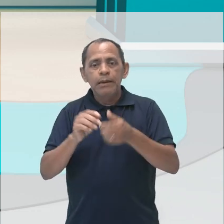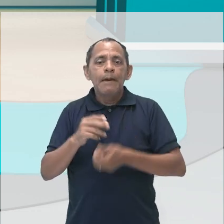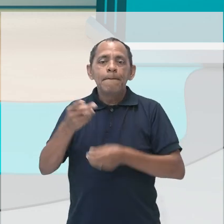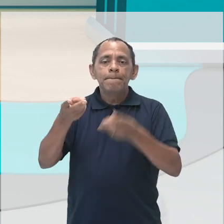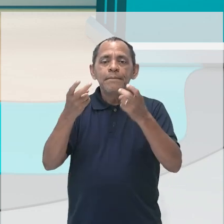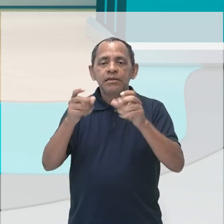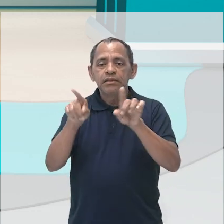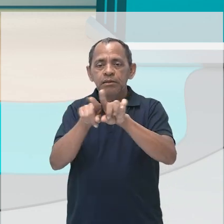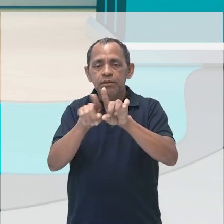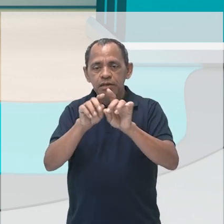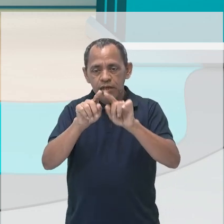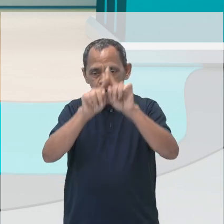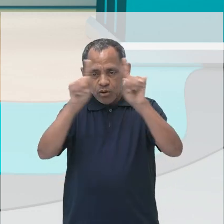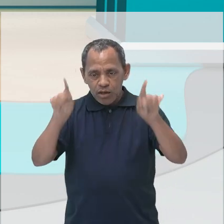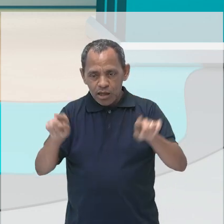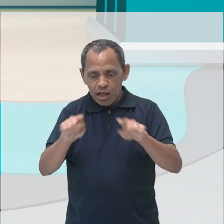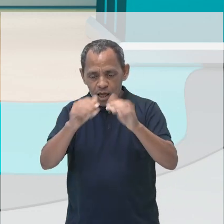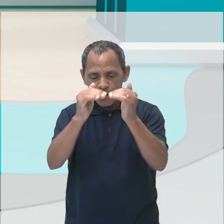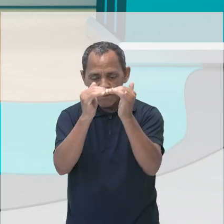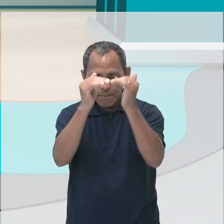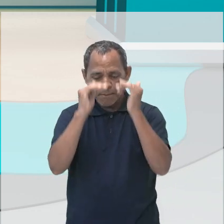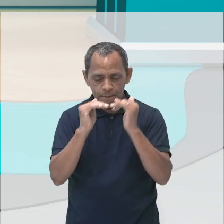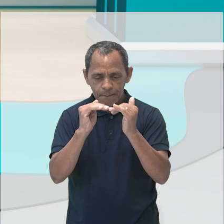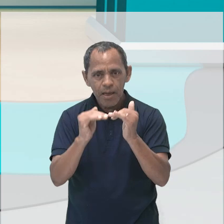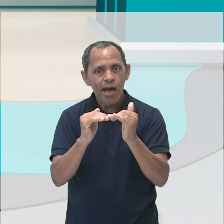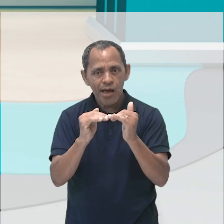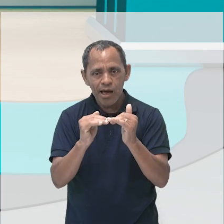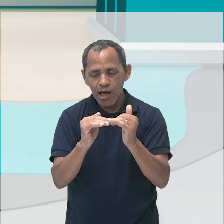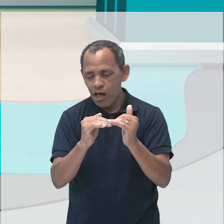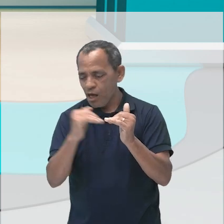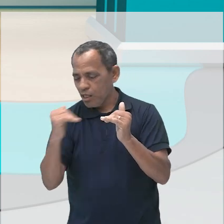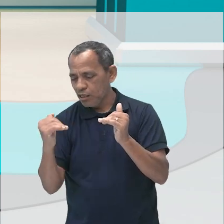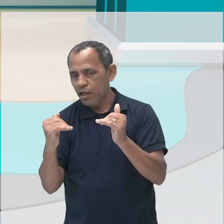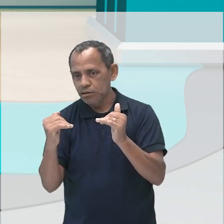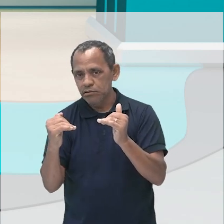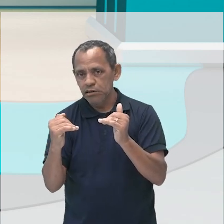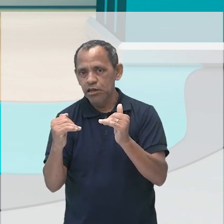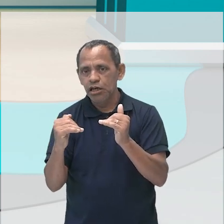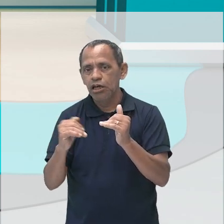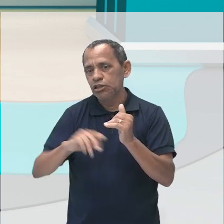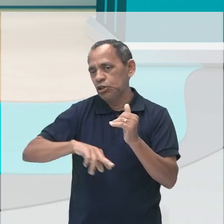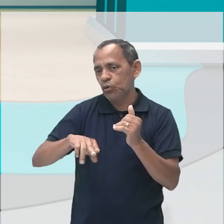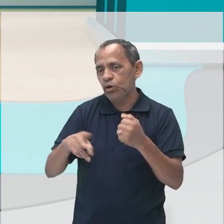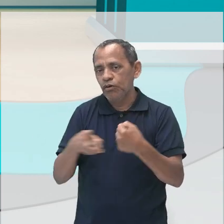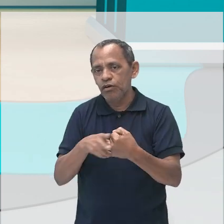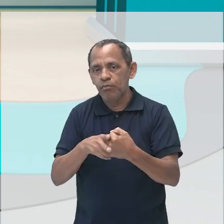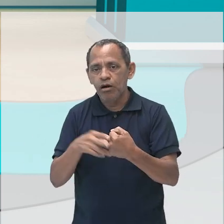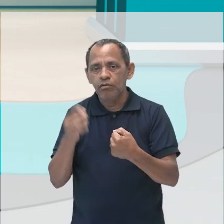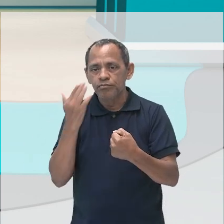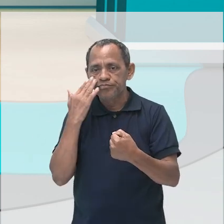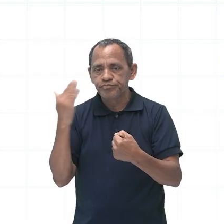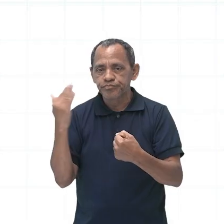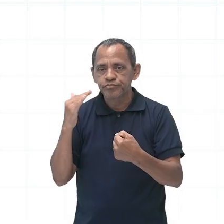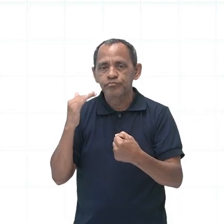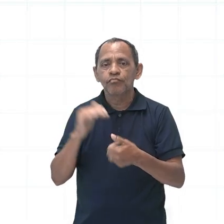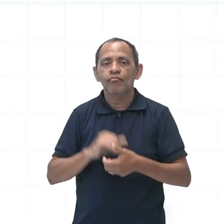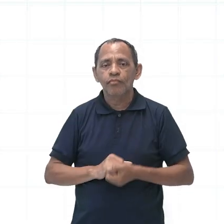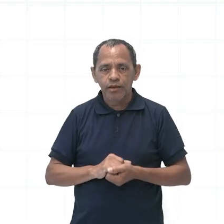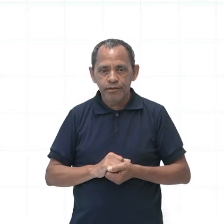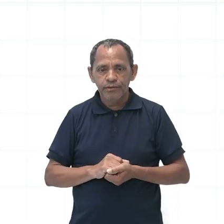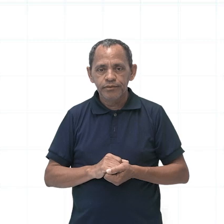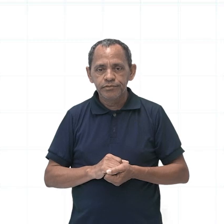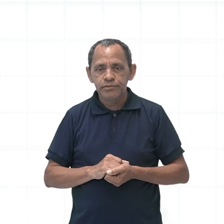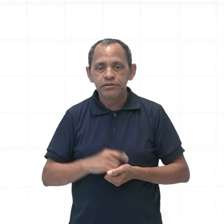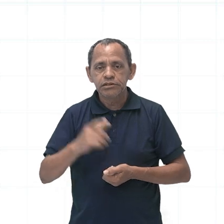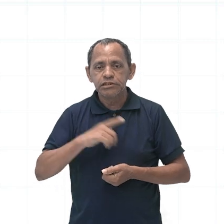a identificação na parte inferior dele, ali do lado do enunciado não verbal, colocando o nosso cartaz mais uma vez aí para vocês.